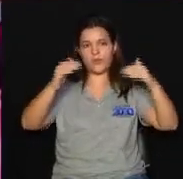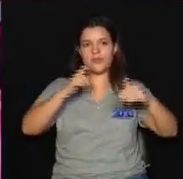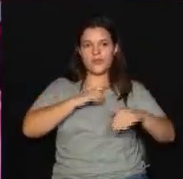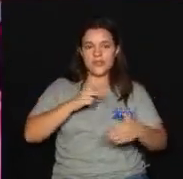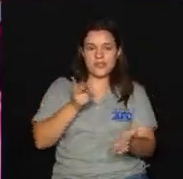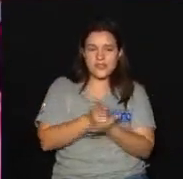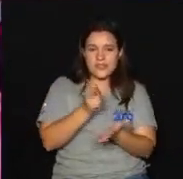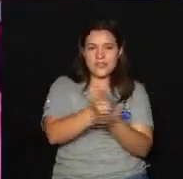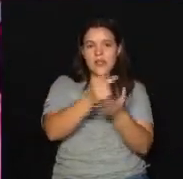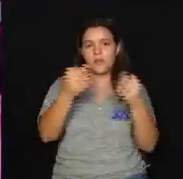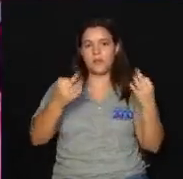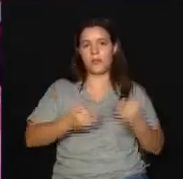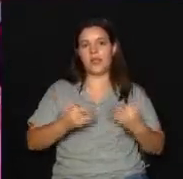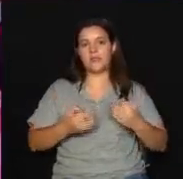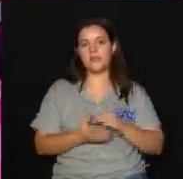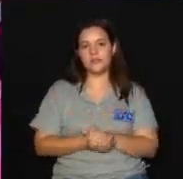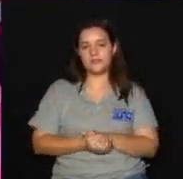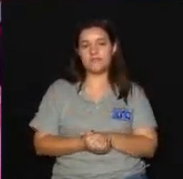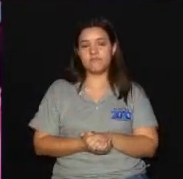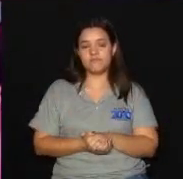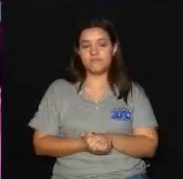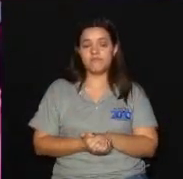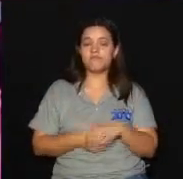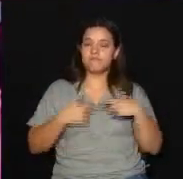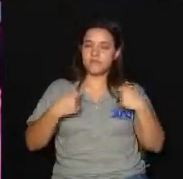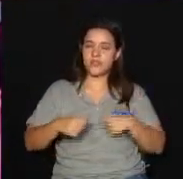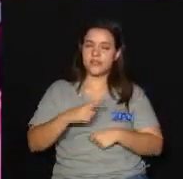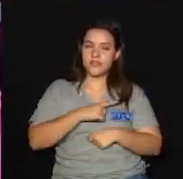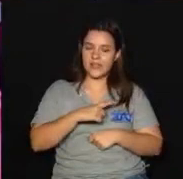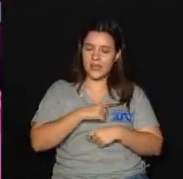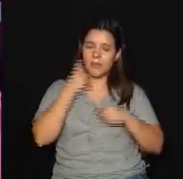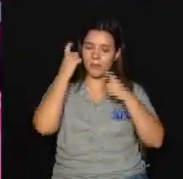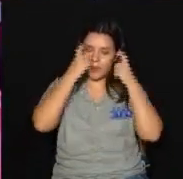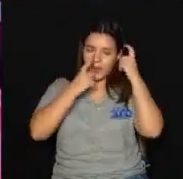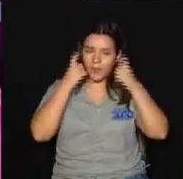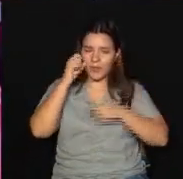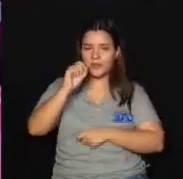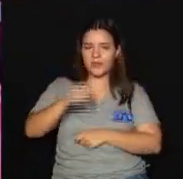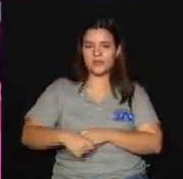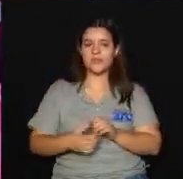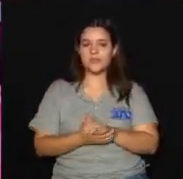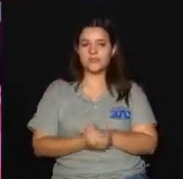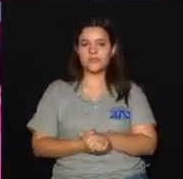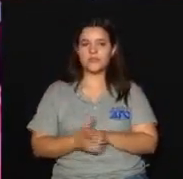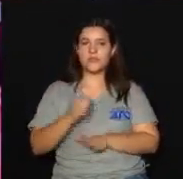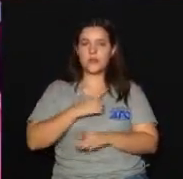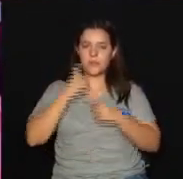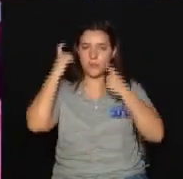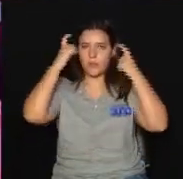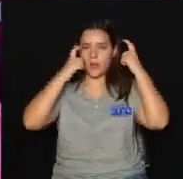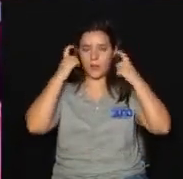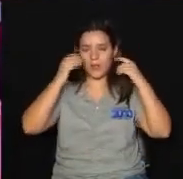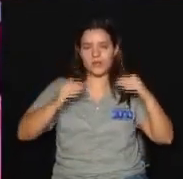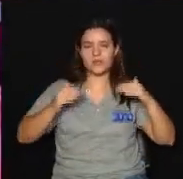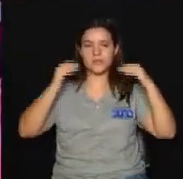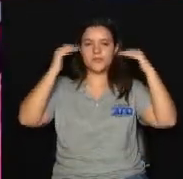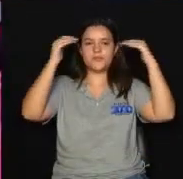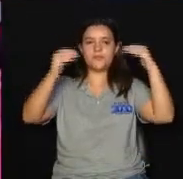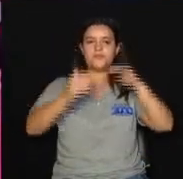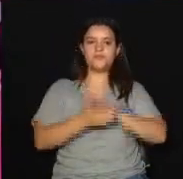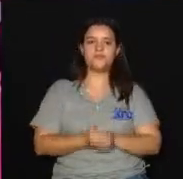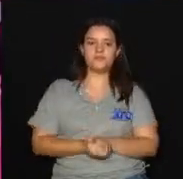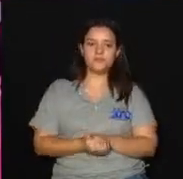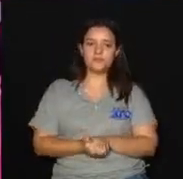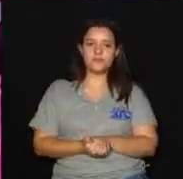sempre perfeito. Também terá que ter essa preocupação, mas as preocupações maiores estão